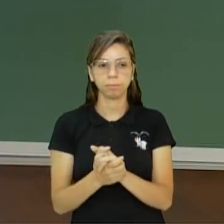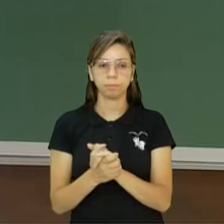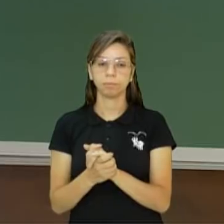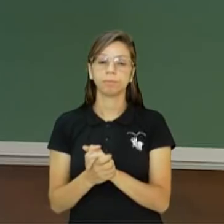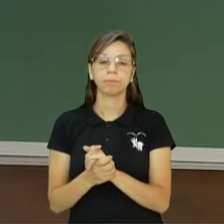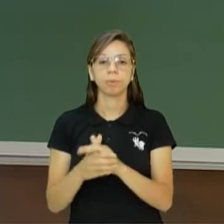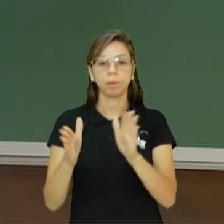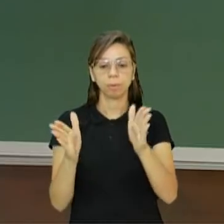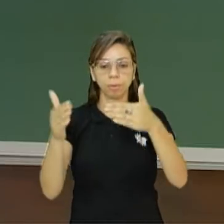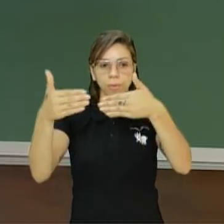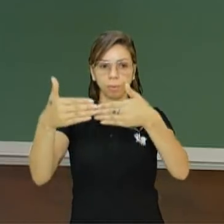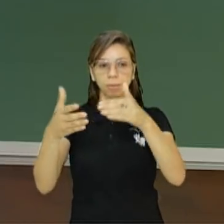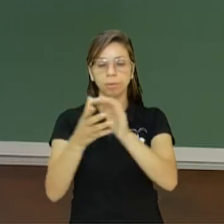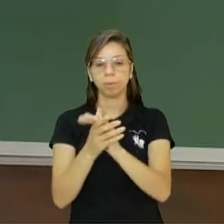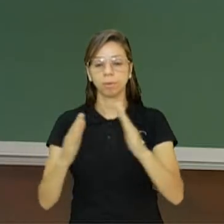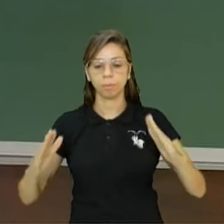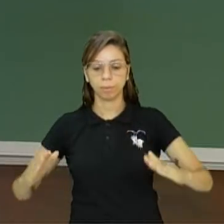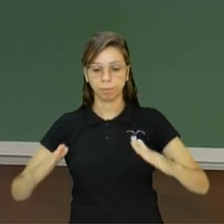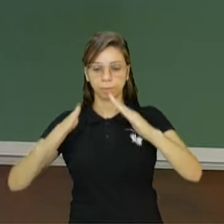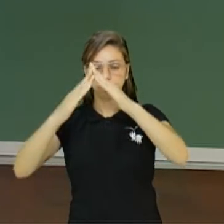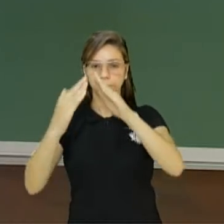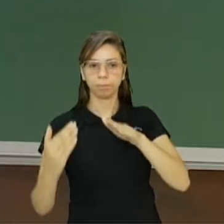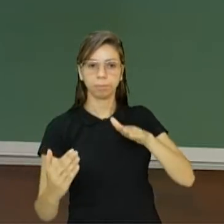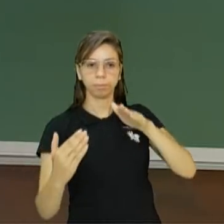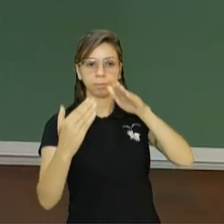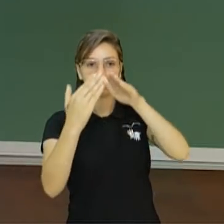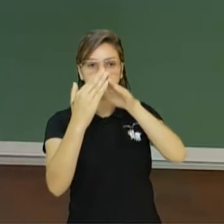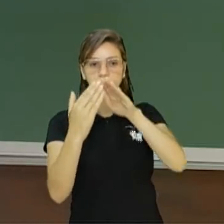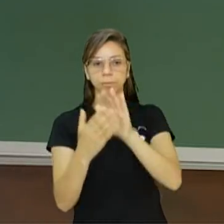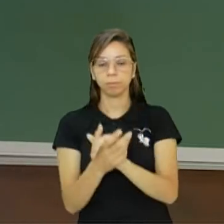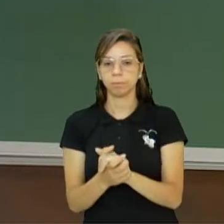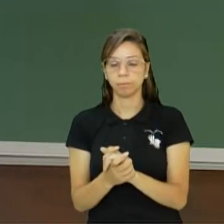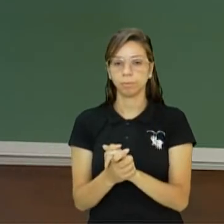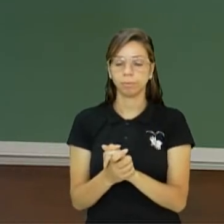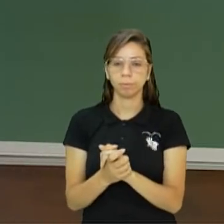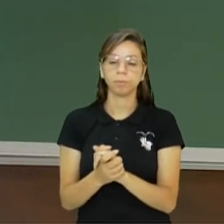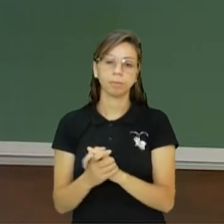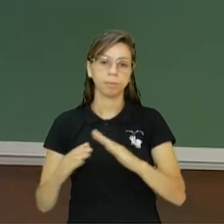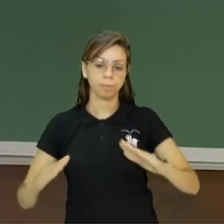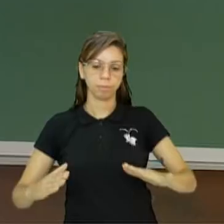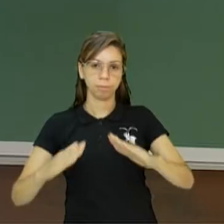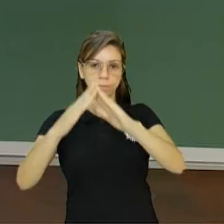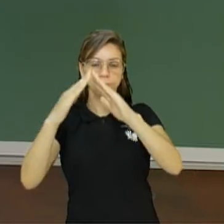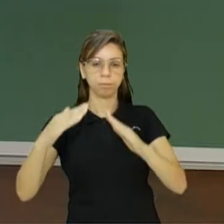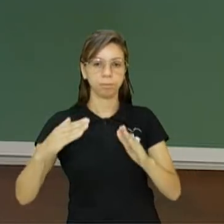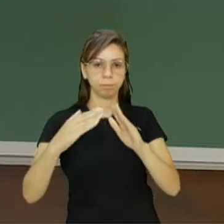o cubo, a pirâmide hexagonal, pirâmide triangular,